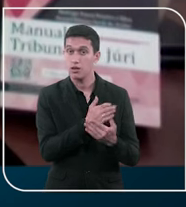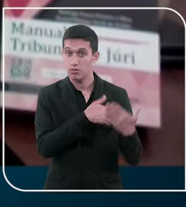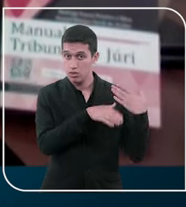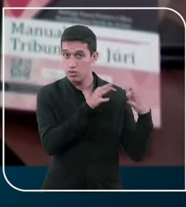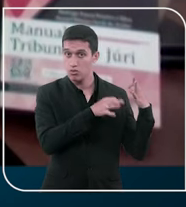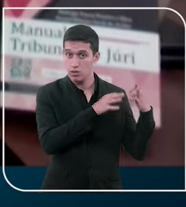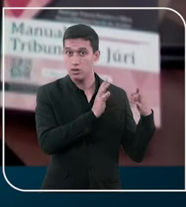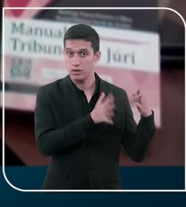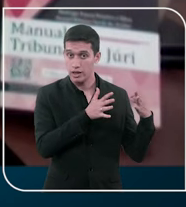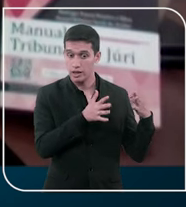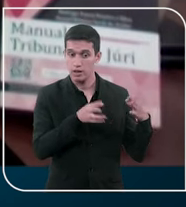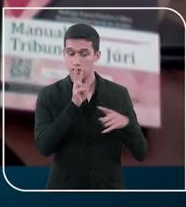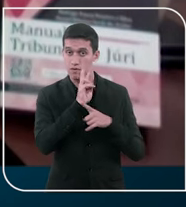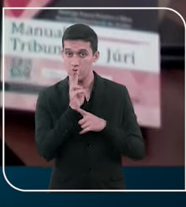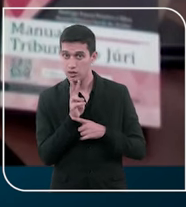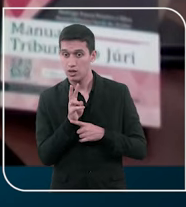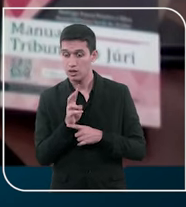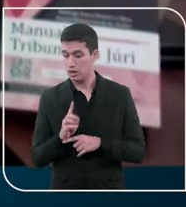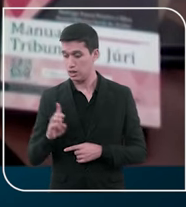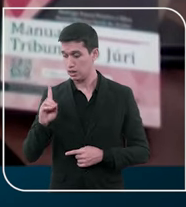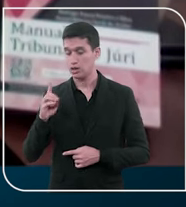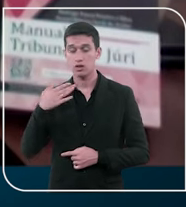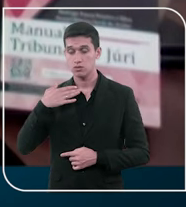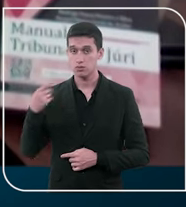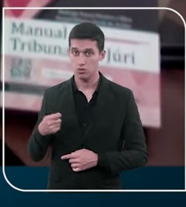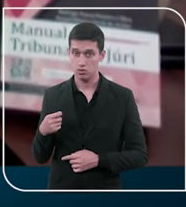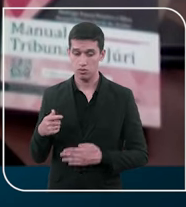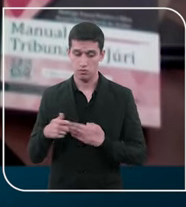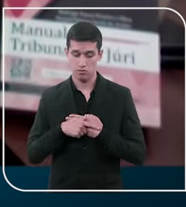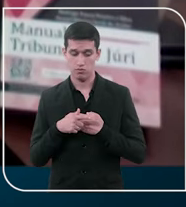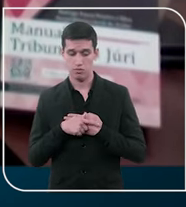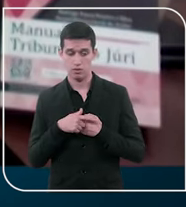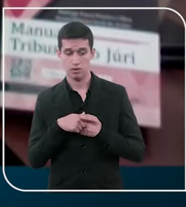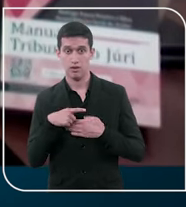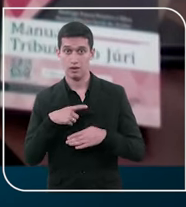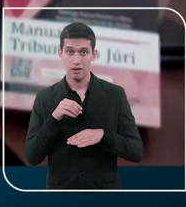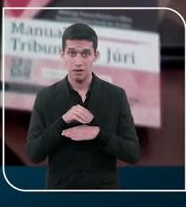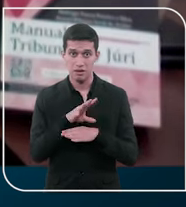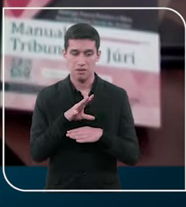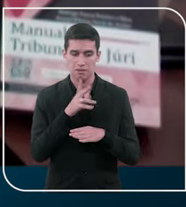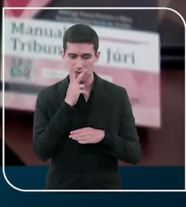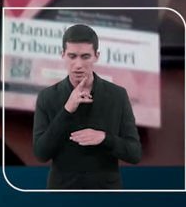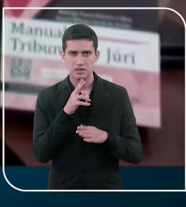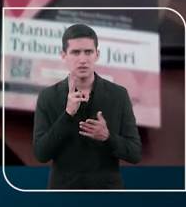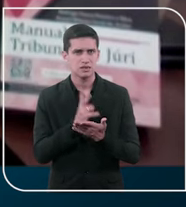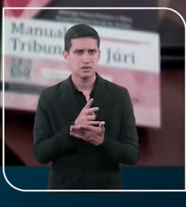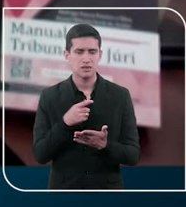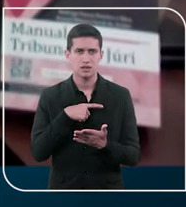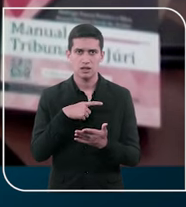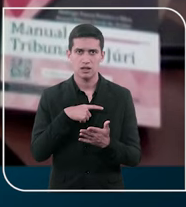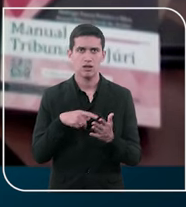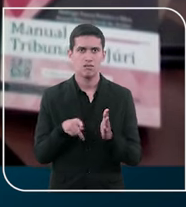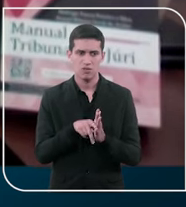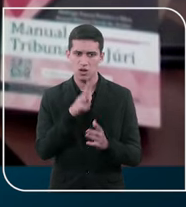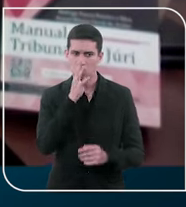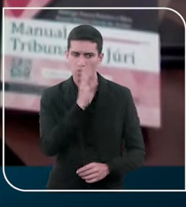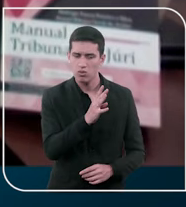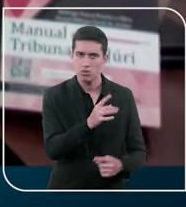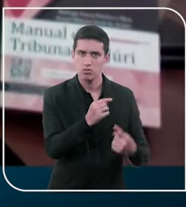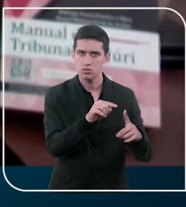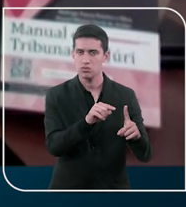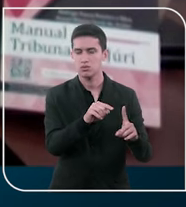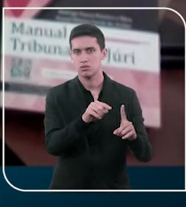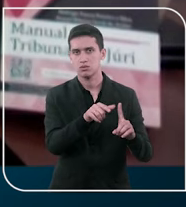precedentes, essa atuação enérgica, como pode perceber, é sempre tendo uma predisposição para